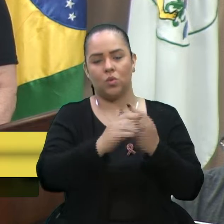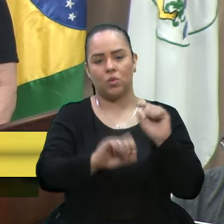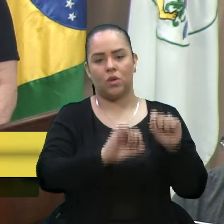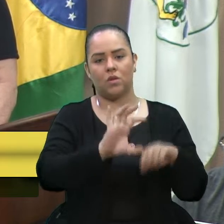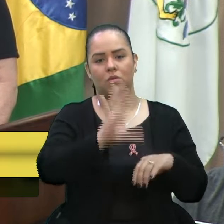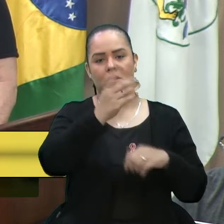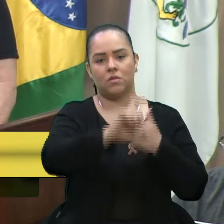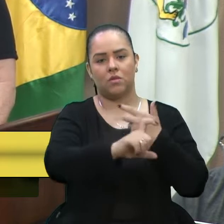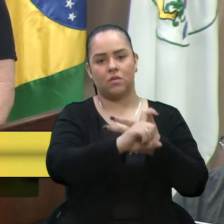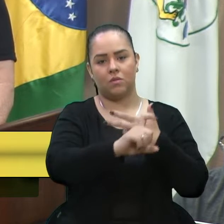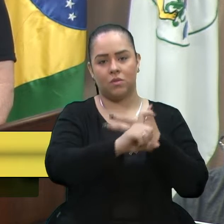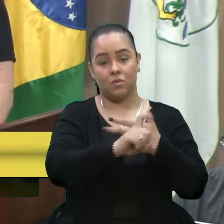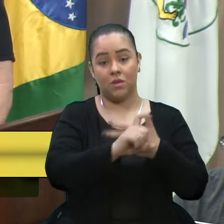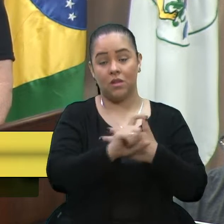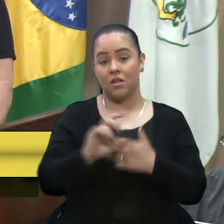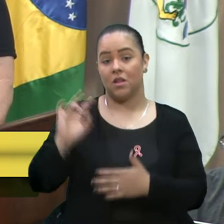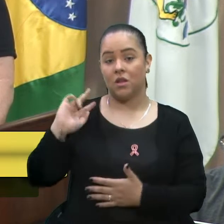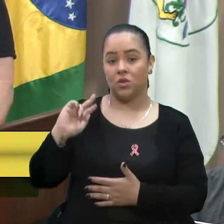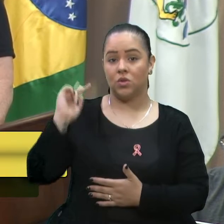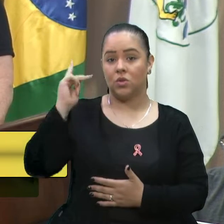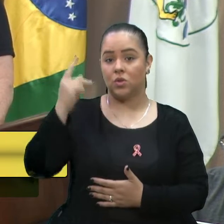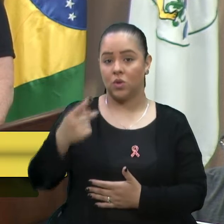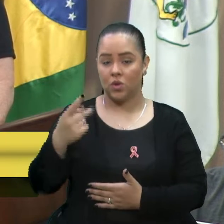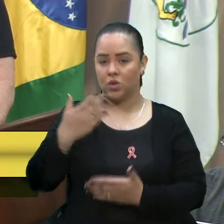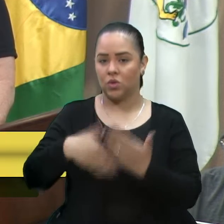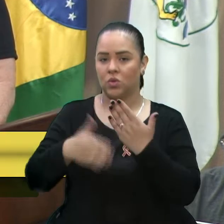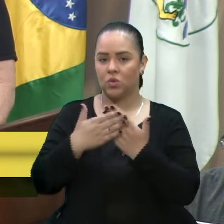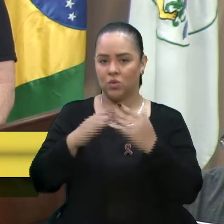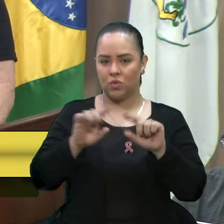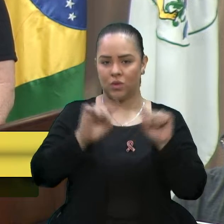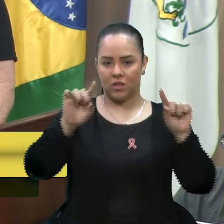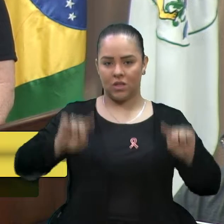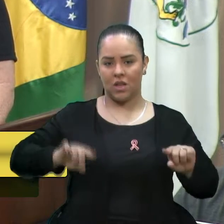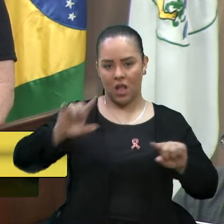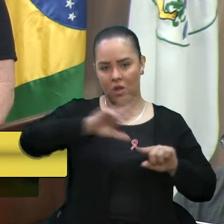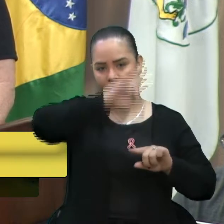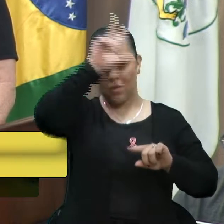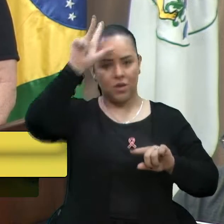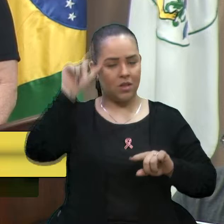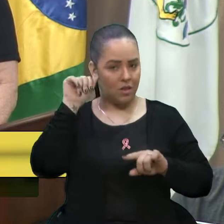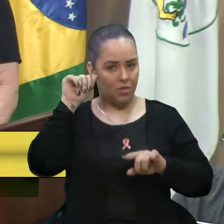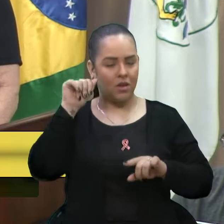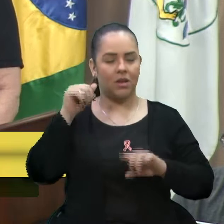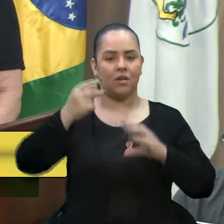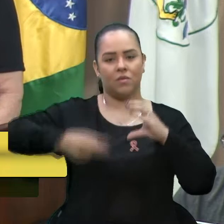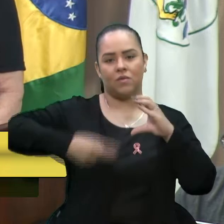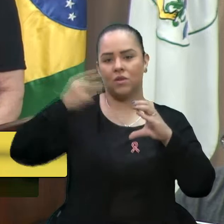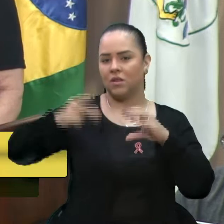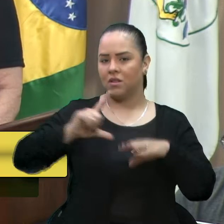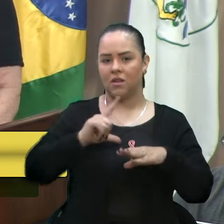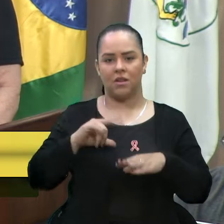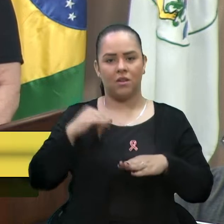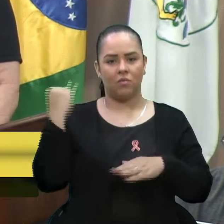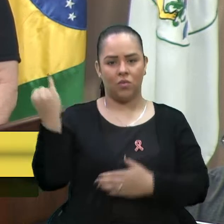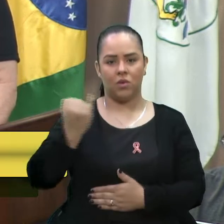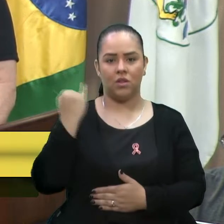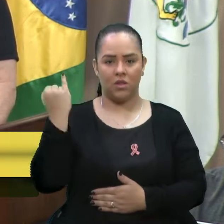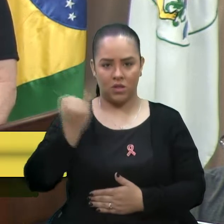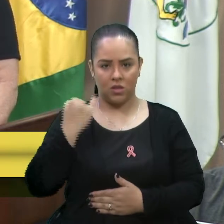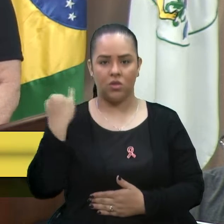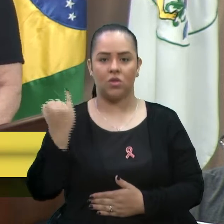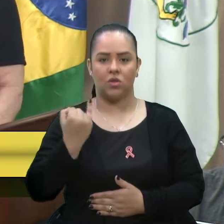na história do serviço público, a Câmara sempre teve um papel importante, desde as greves da década de